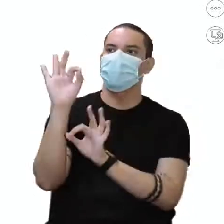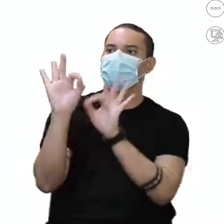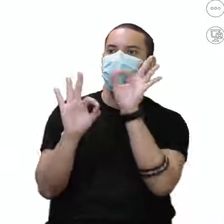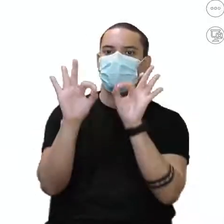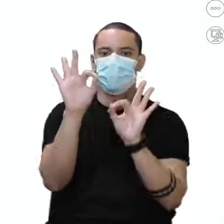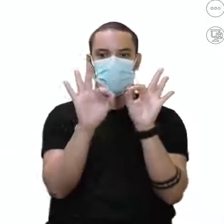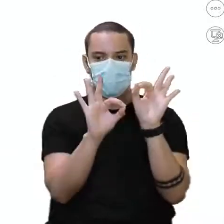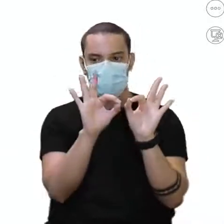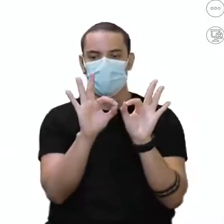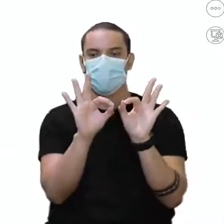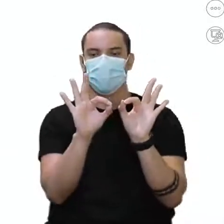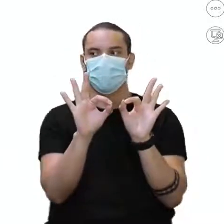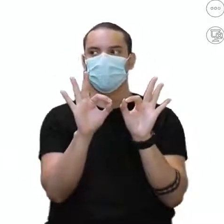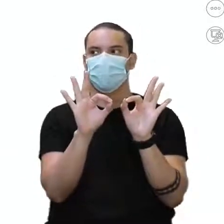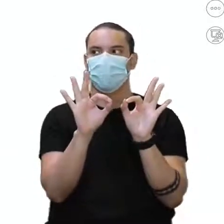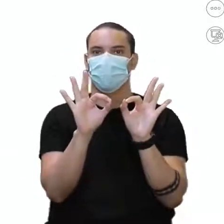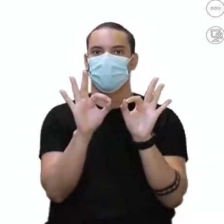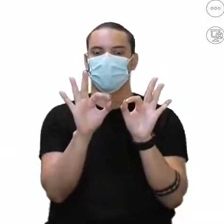Quando você...